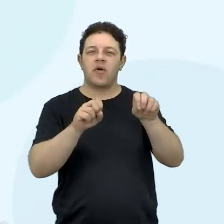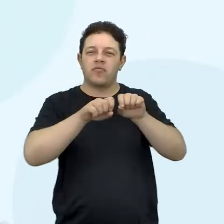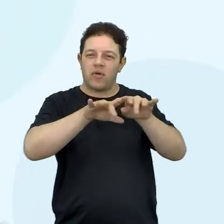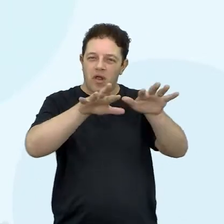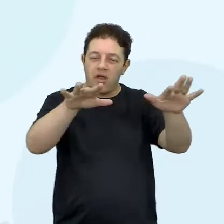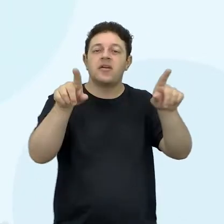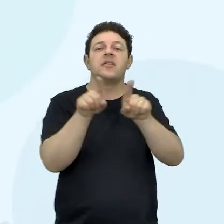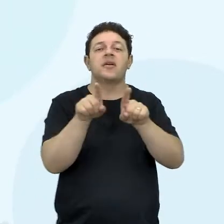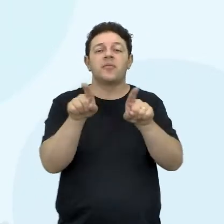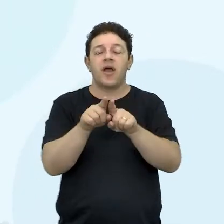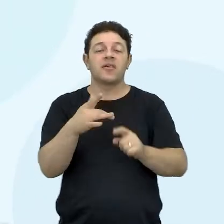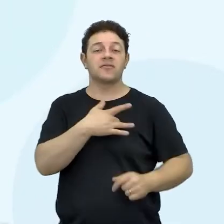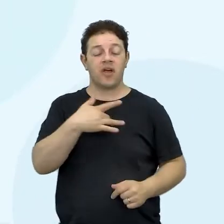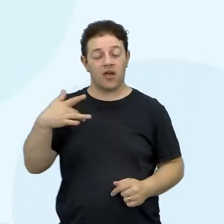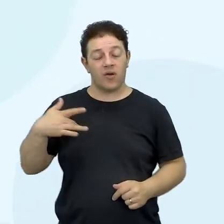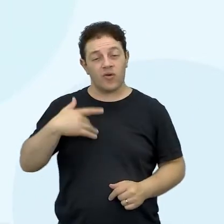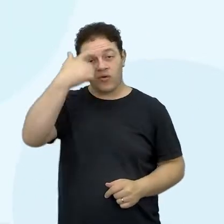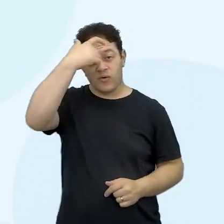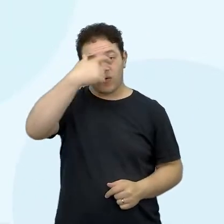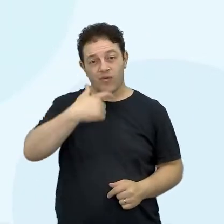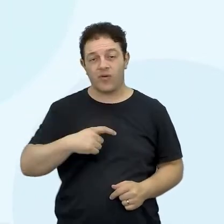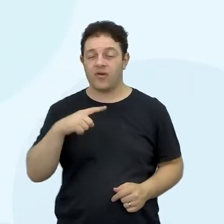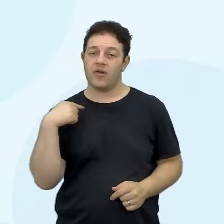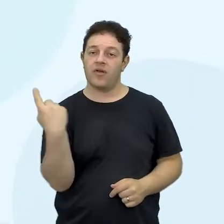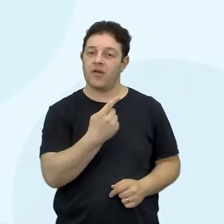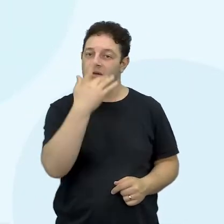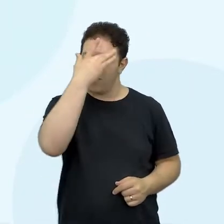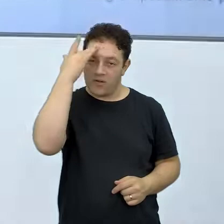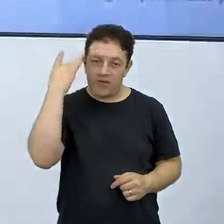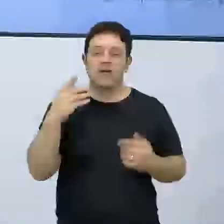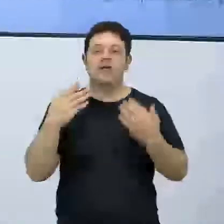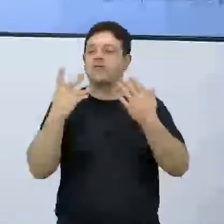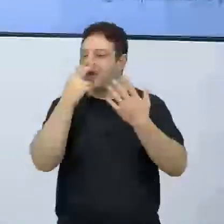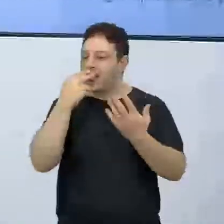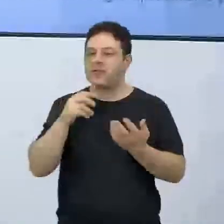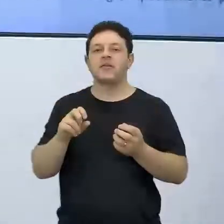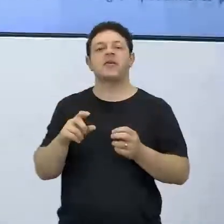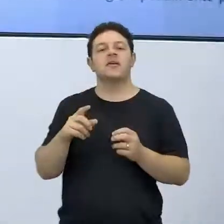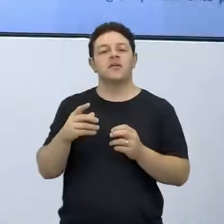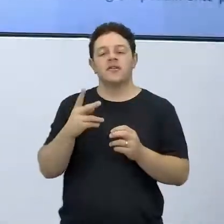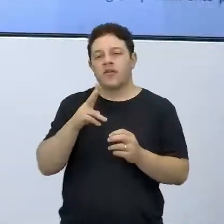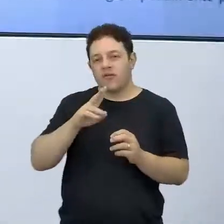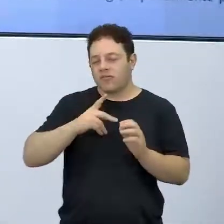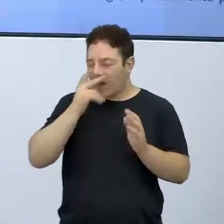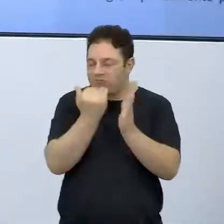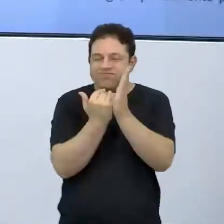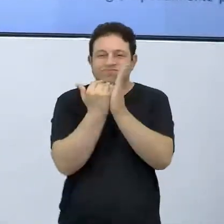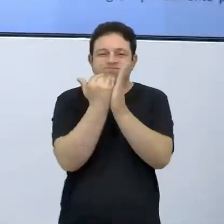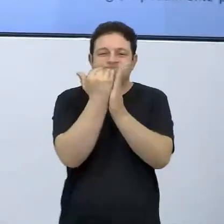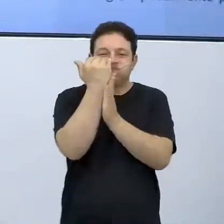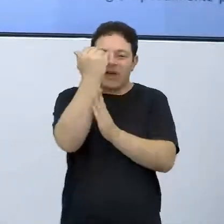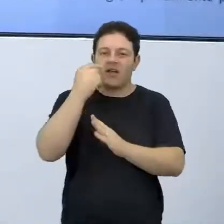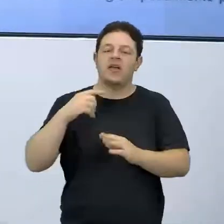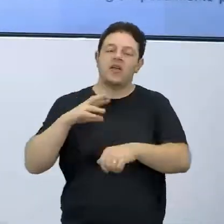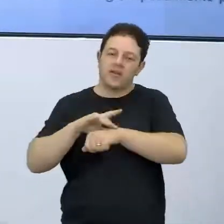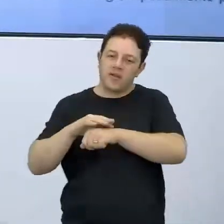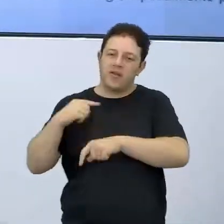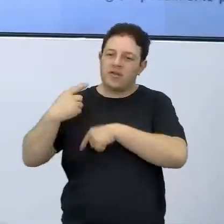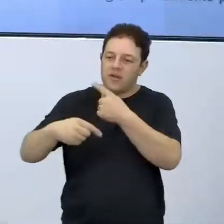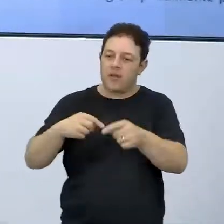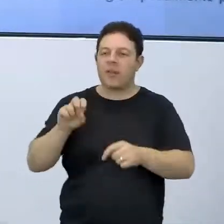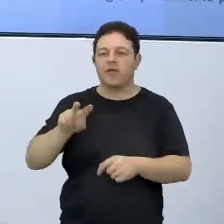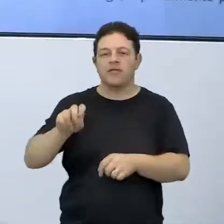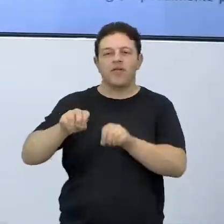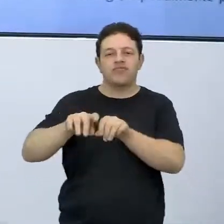e nos efeitos na saúde humana, né, na exposição aguda, na exposição crônica